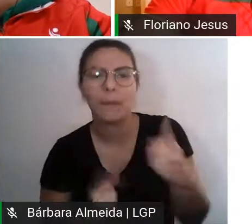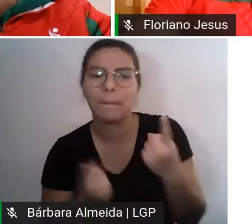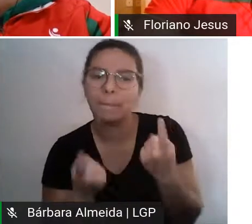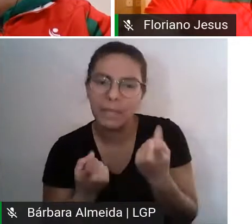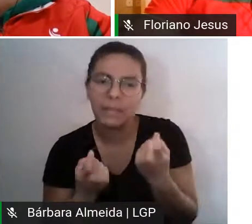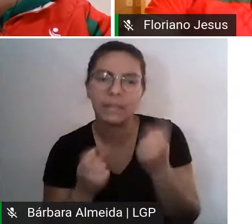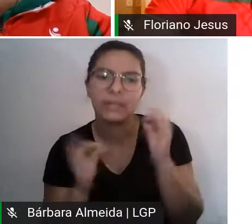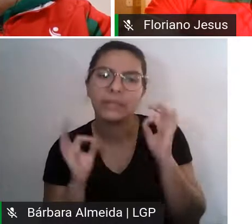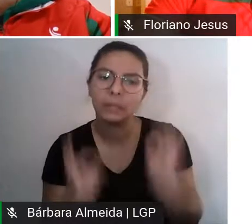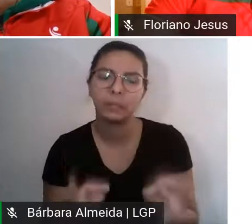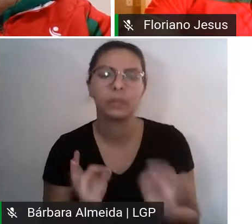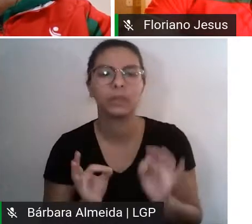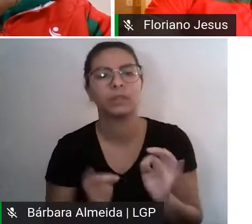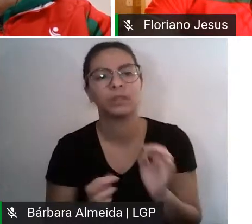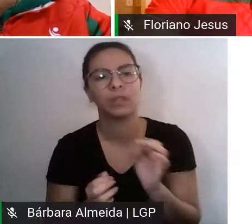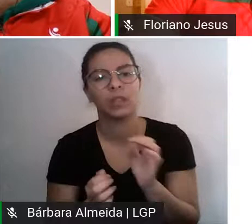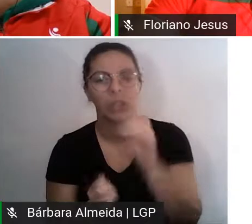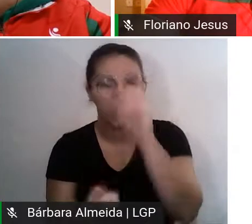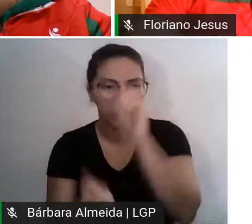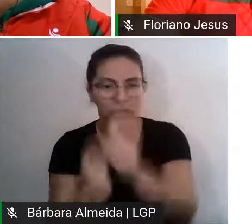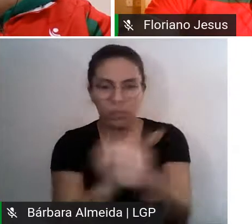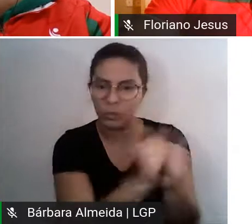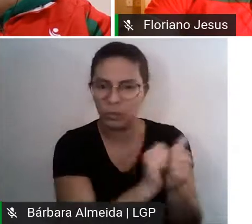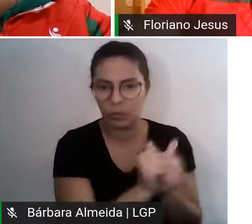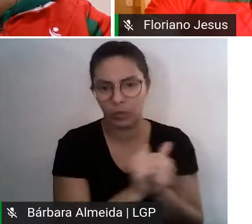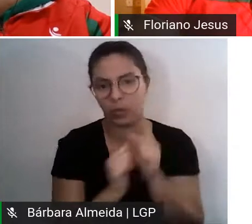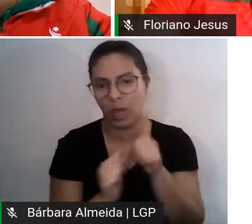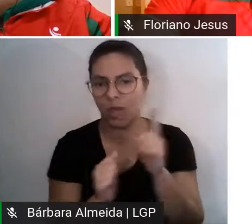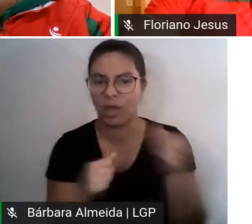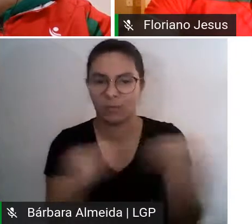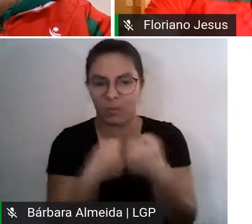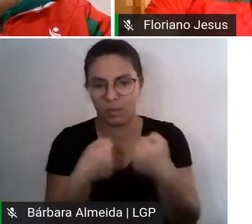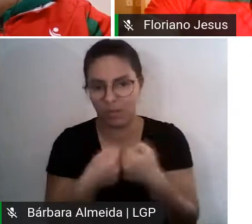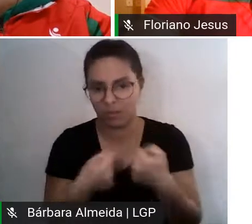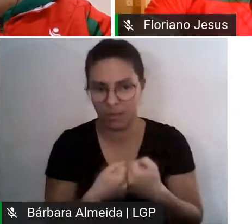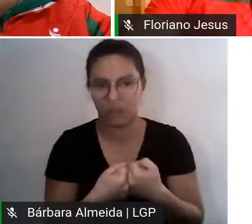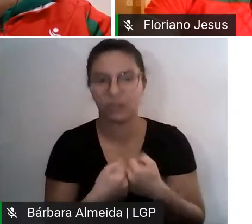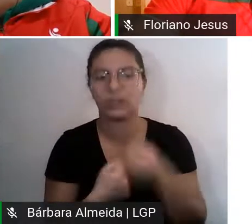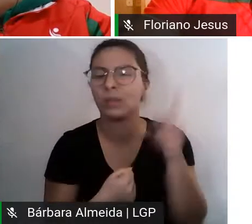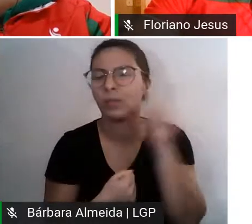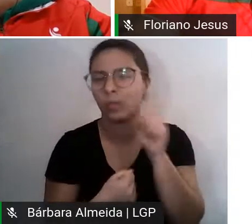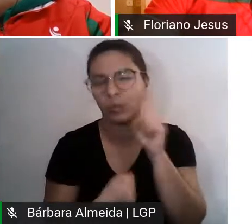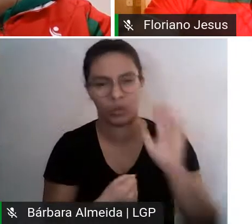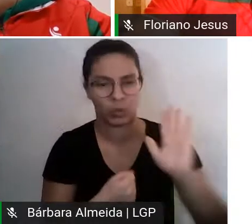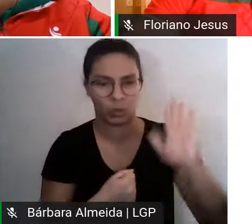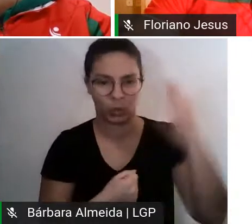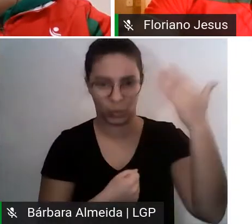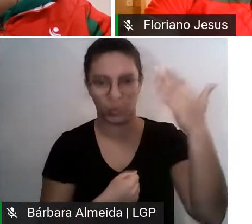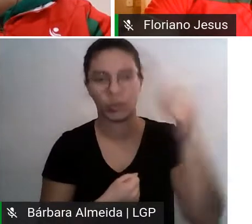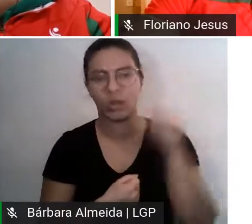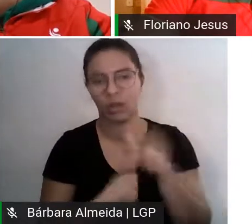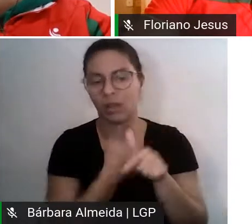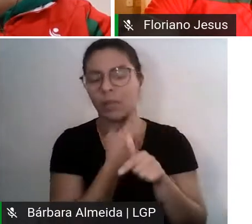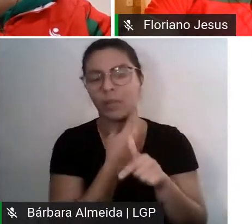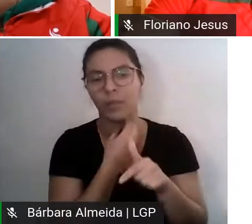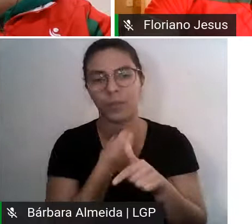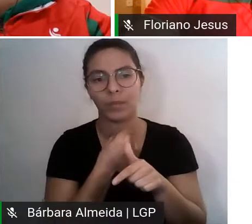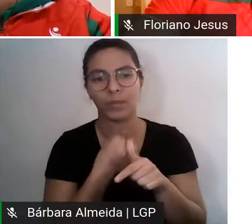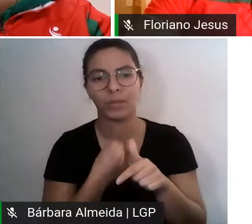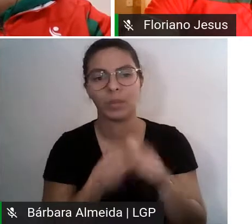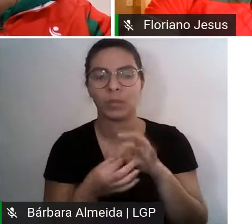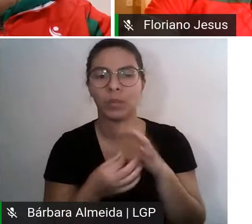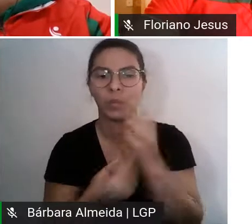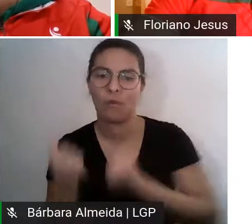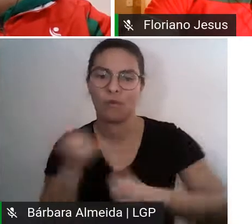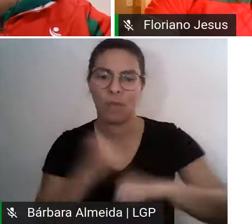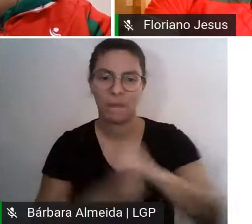ver, isto é, são atletas, é desporto e é competição. E eu acho que essa é a parte mais importante de tudo isto, do movimento paralímpico